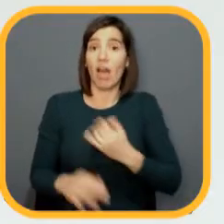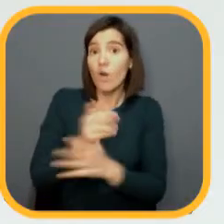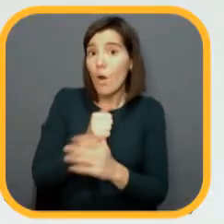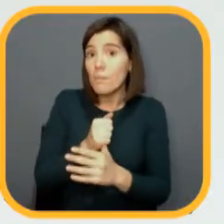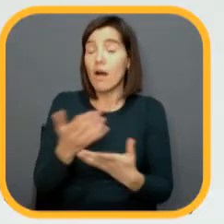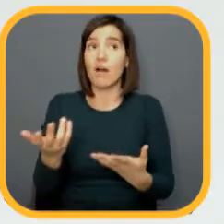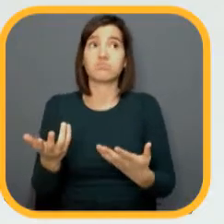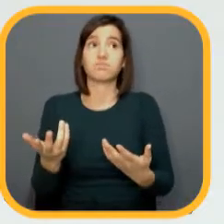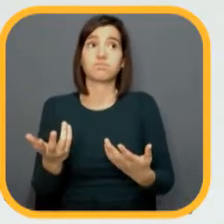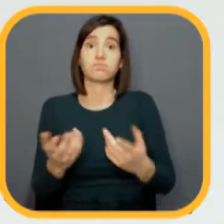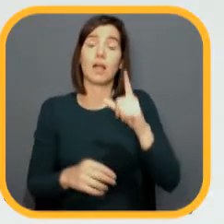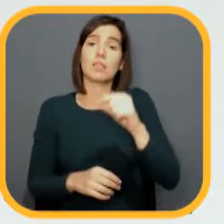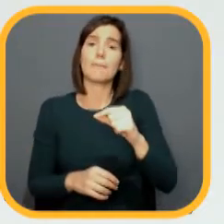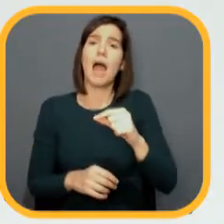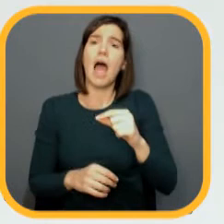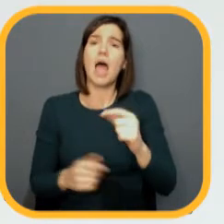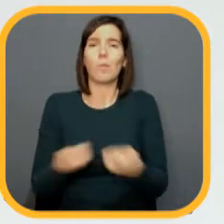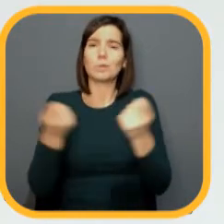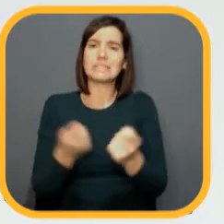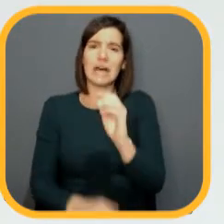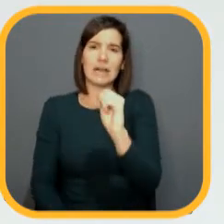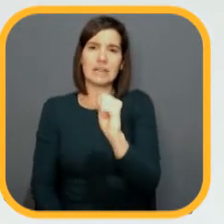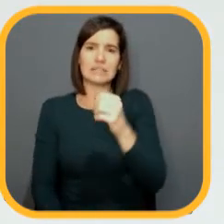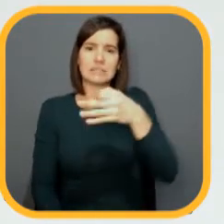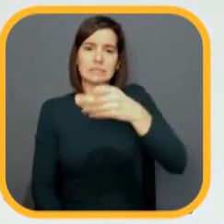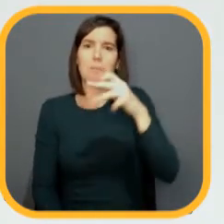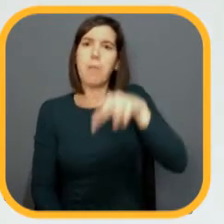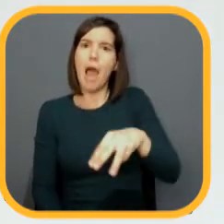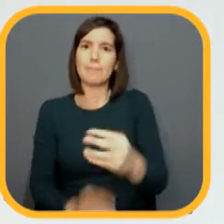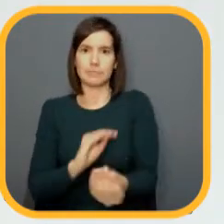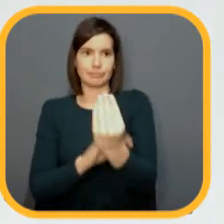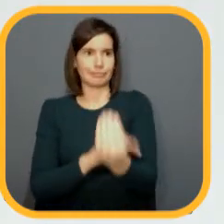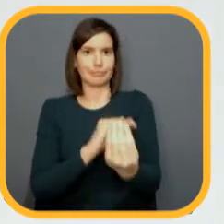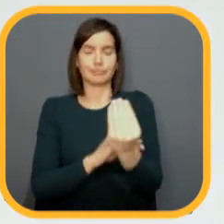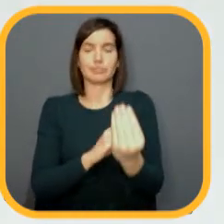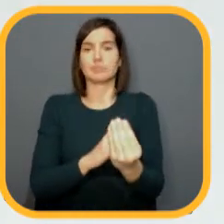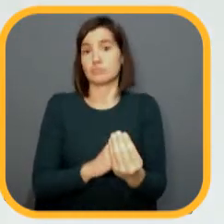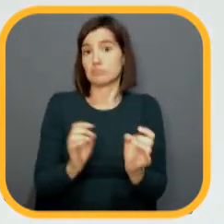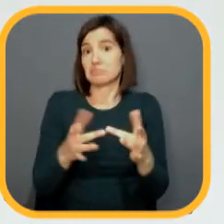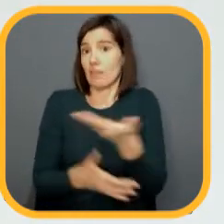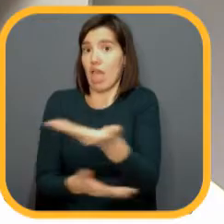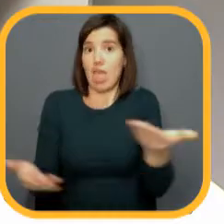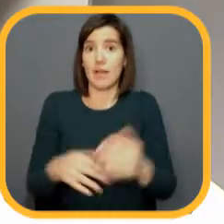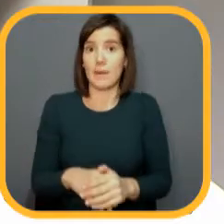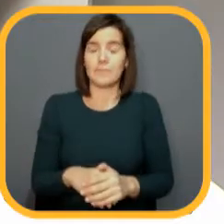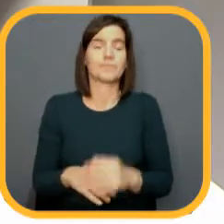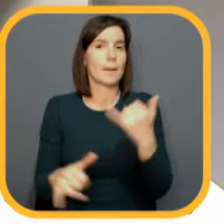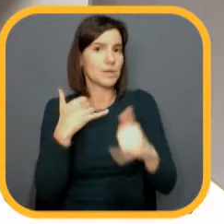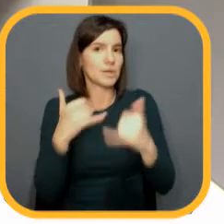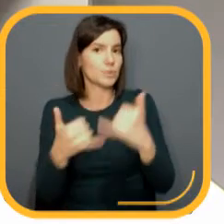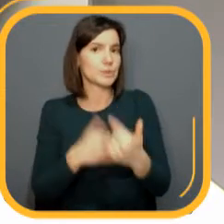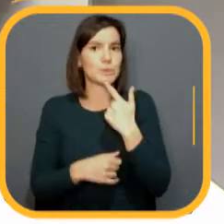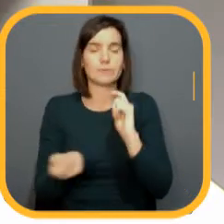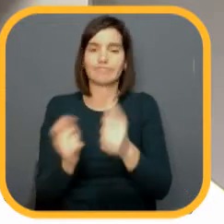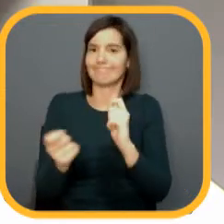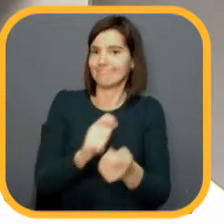por exemplo, até todo o spam e etc. que nós encontramos todos os dias na internet de uma maneira ou de outra. O conjunto de